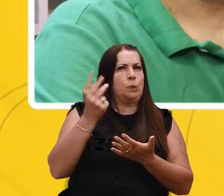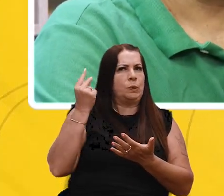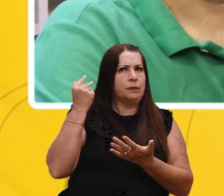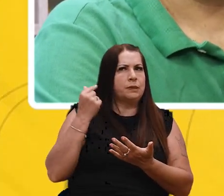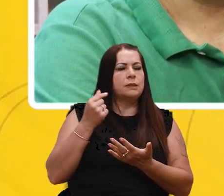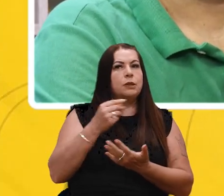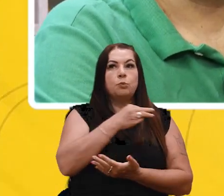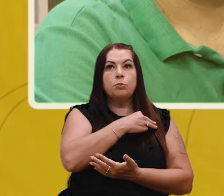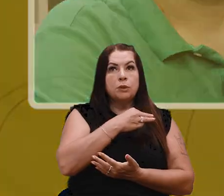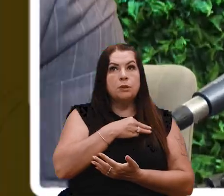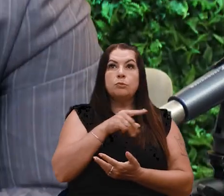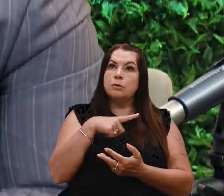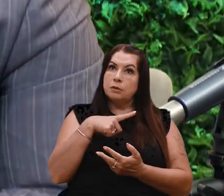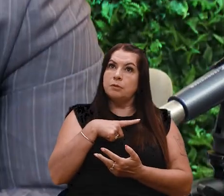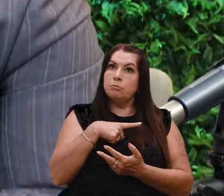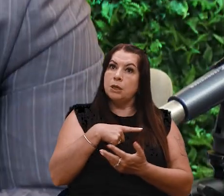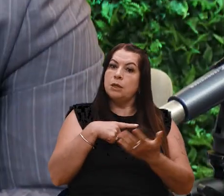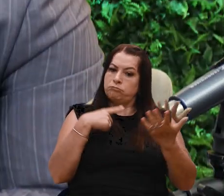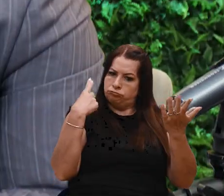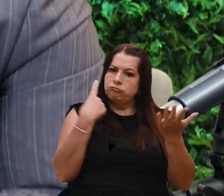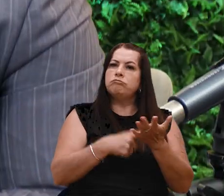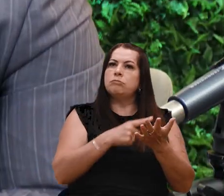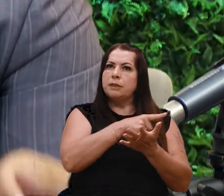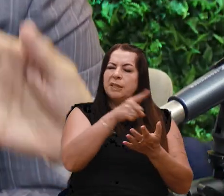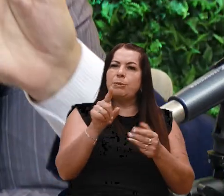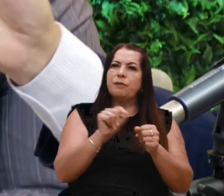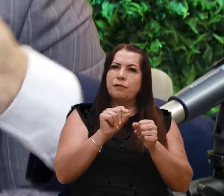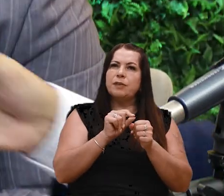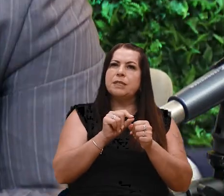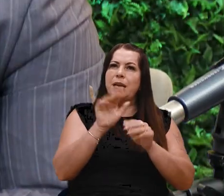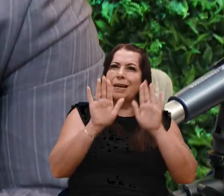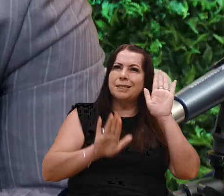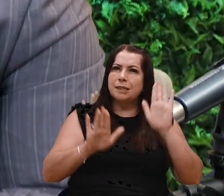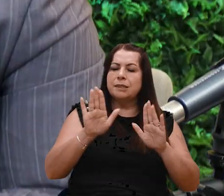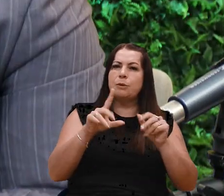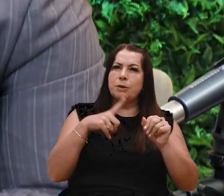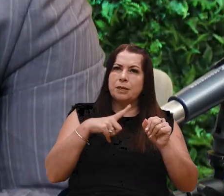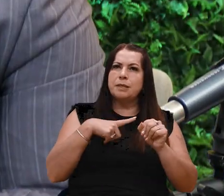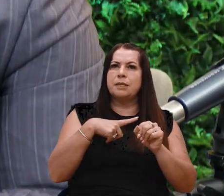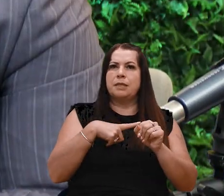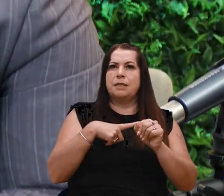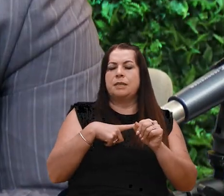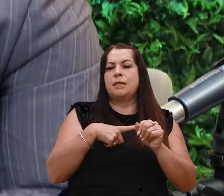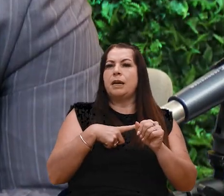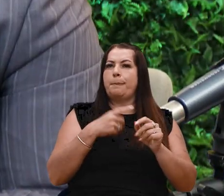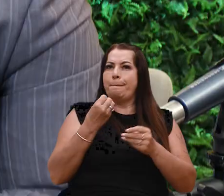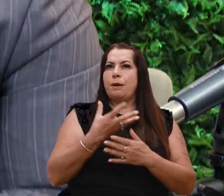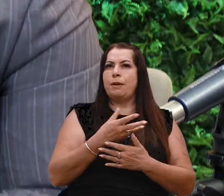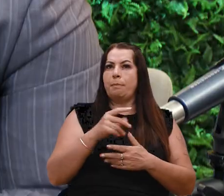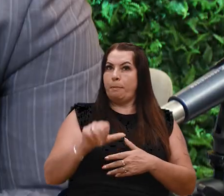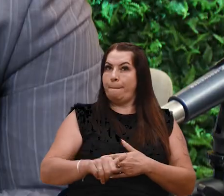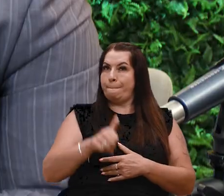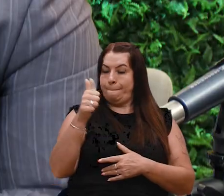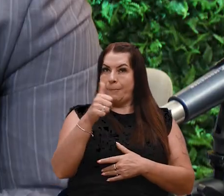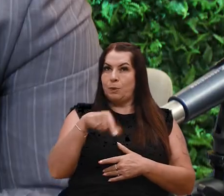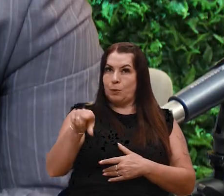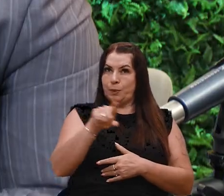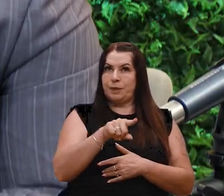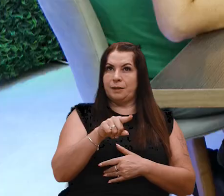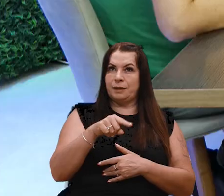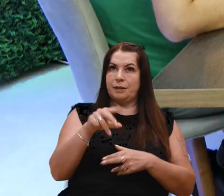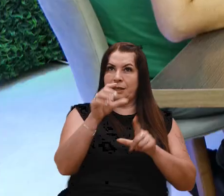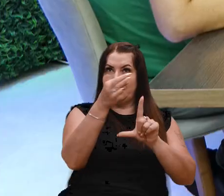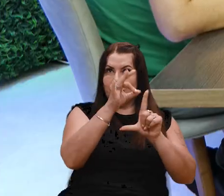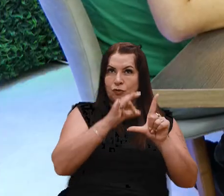ministro também se comprometeu e vai fazer logo a licitação para que a gente possa ter esse aparelho viário para melhorar a nossa